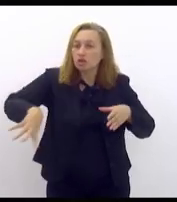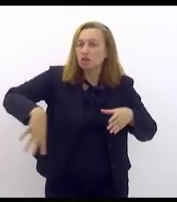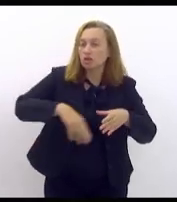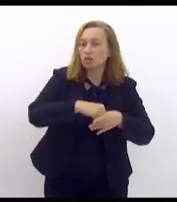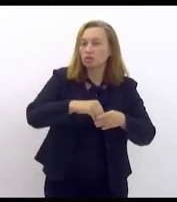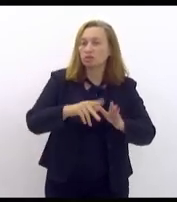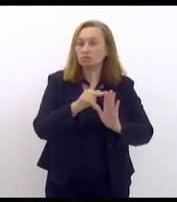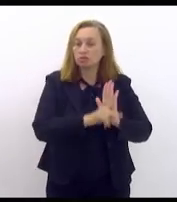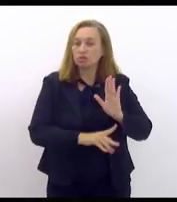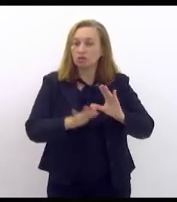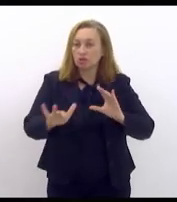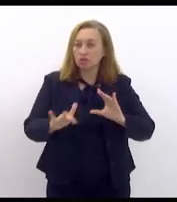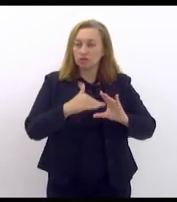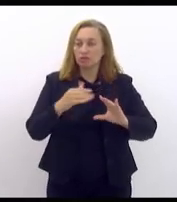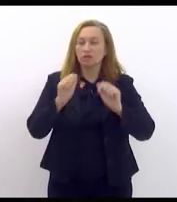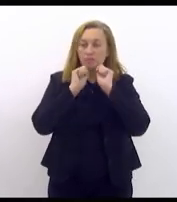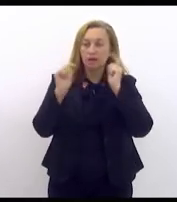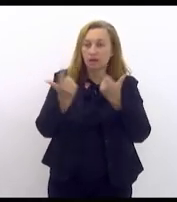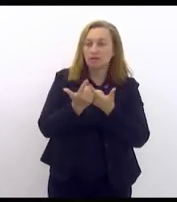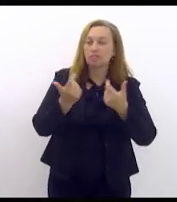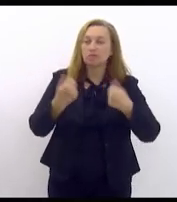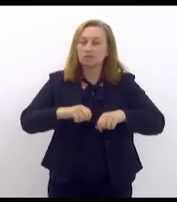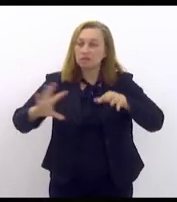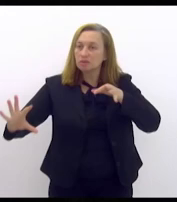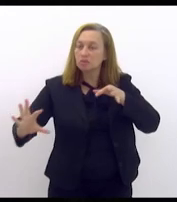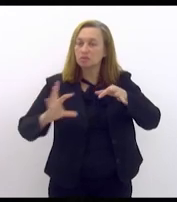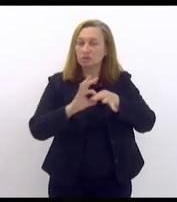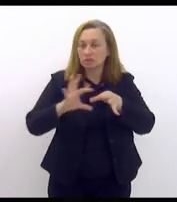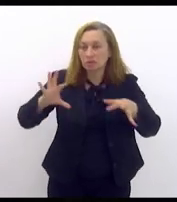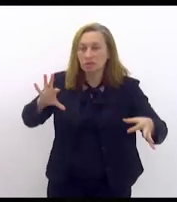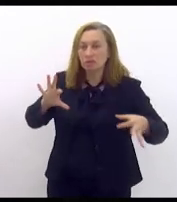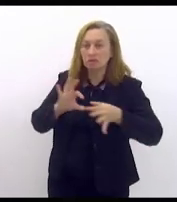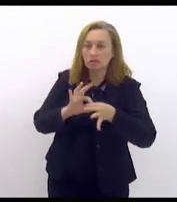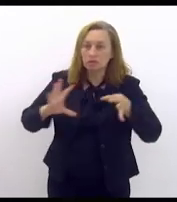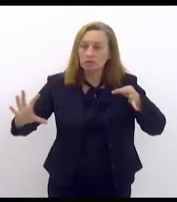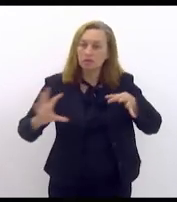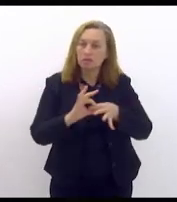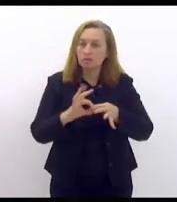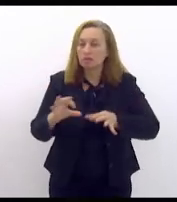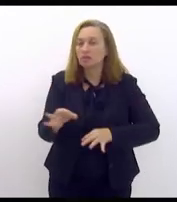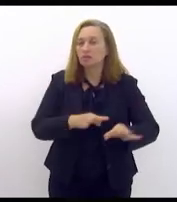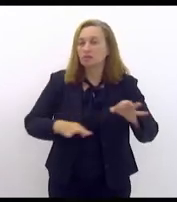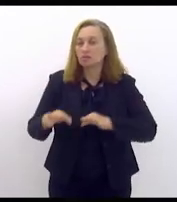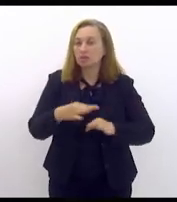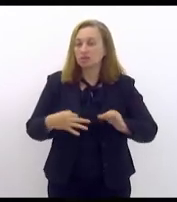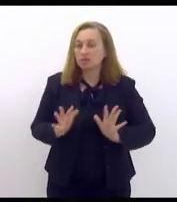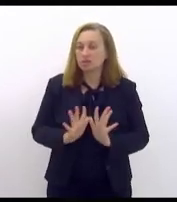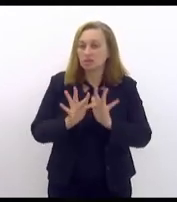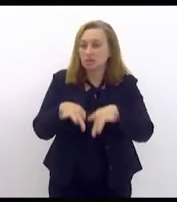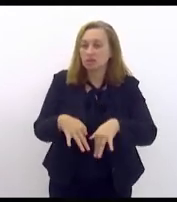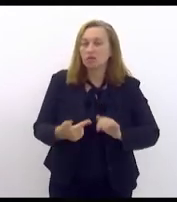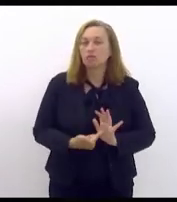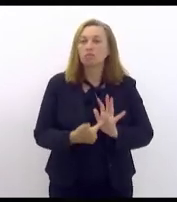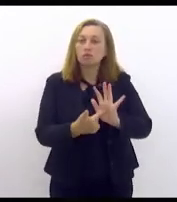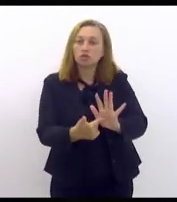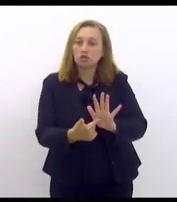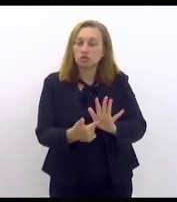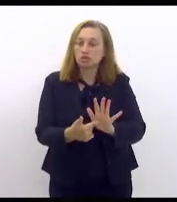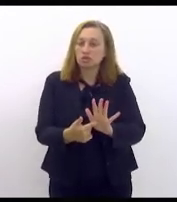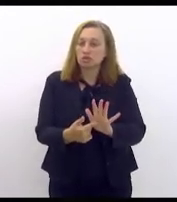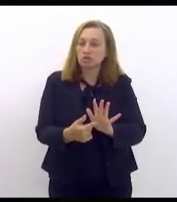à Alerge, eles devem ser conectados e integrados a um plano de execução, mostrando os passos